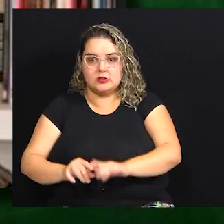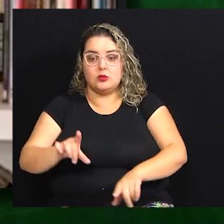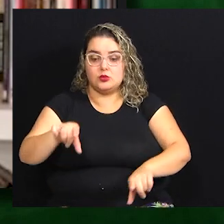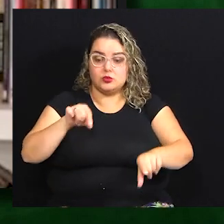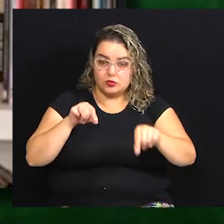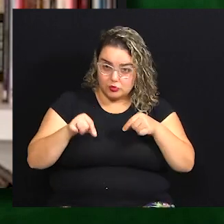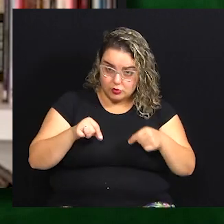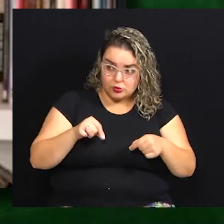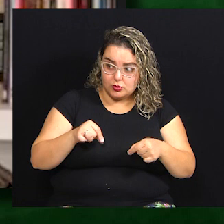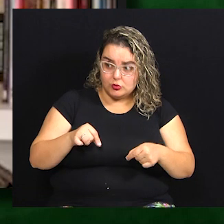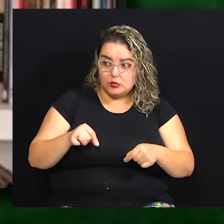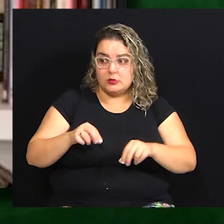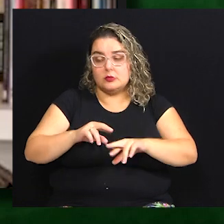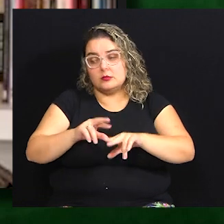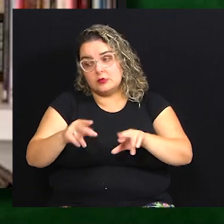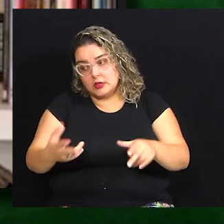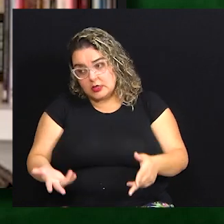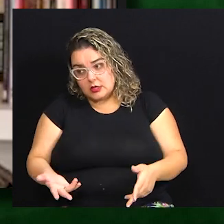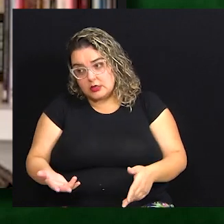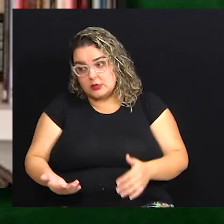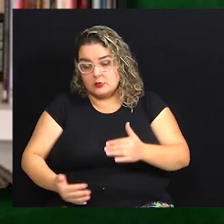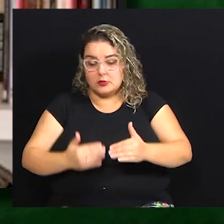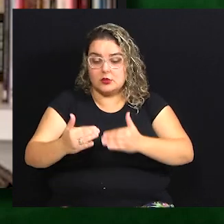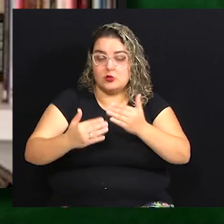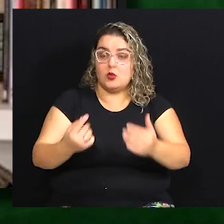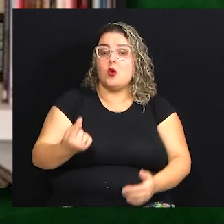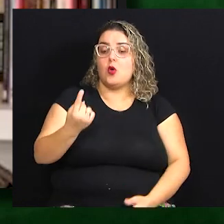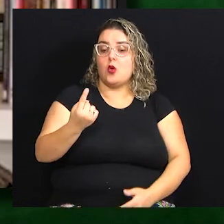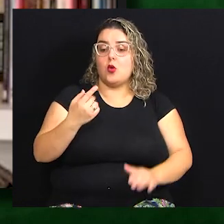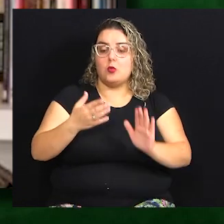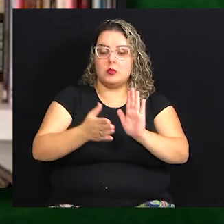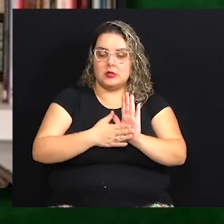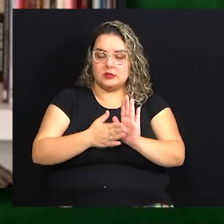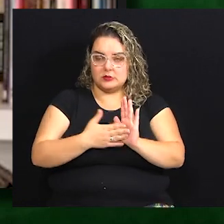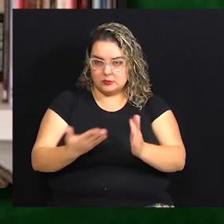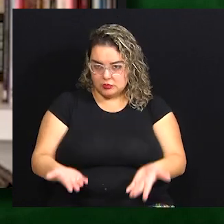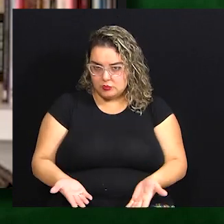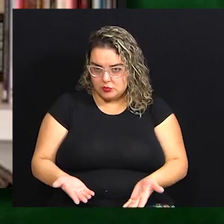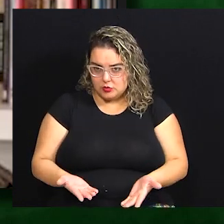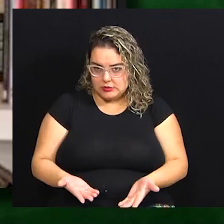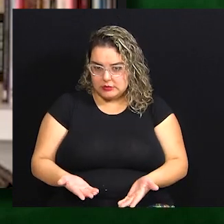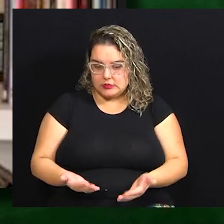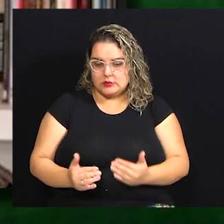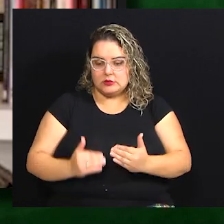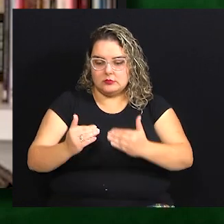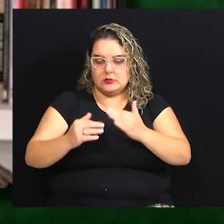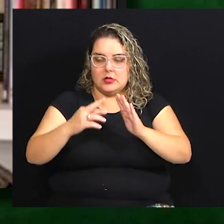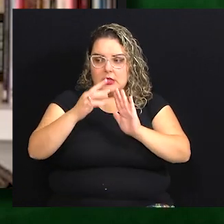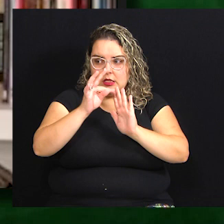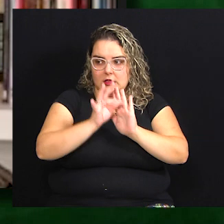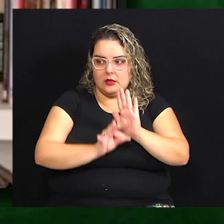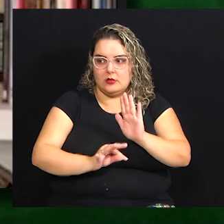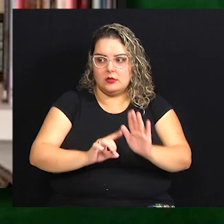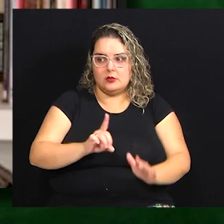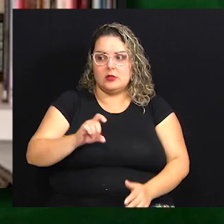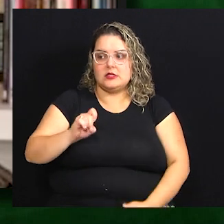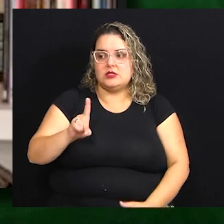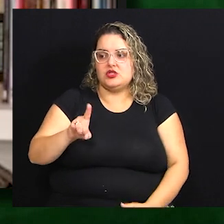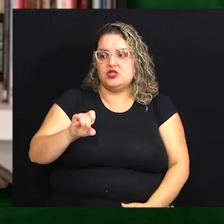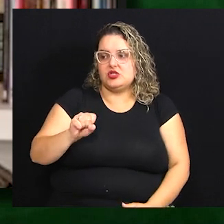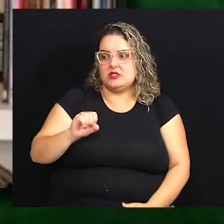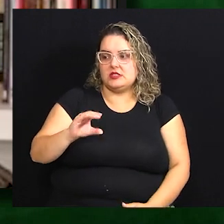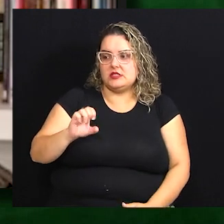você tem que escolher uma entre elas, você tem que desempenhar apenas uma das propostas. E a gente não trabalha com gênero dissertativo,